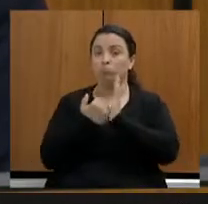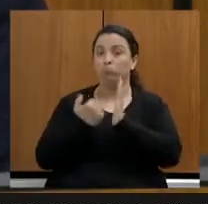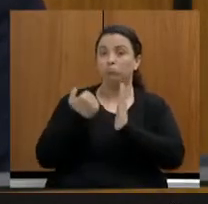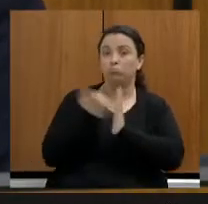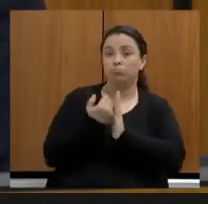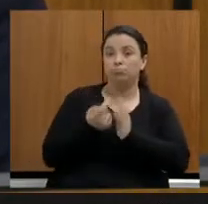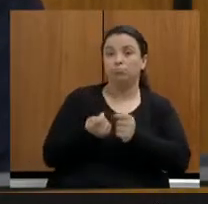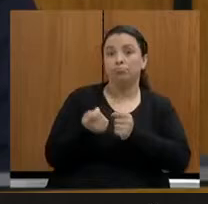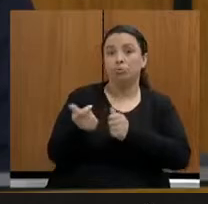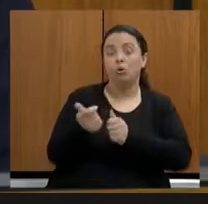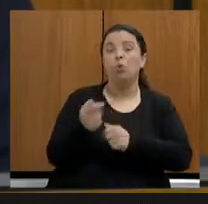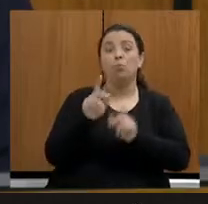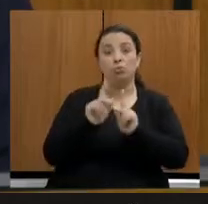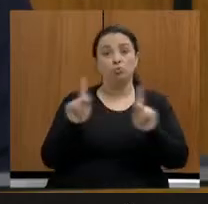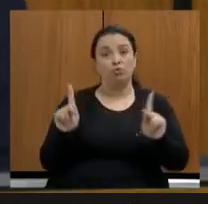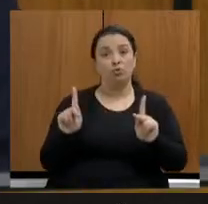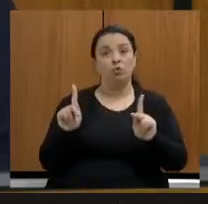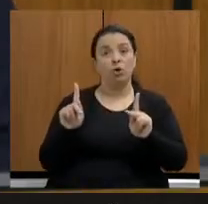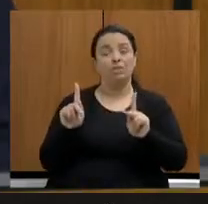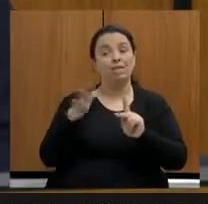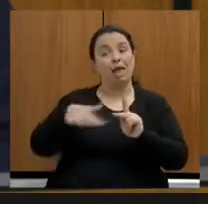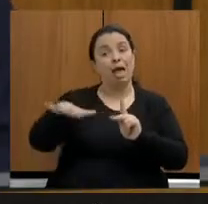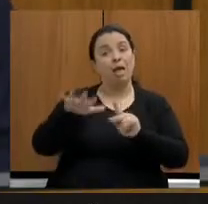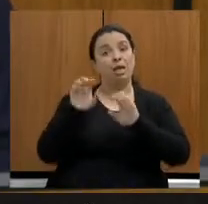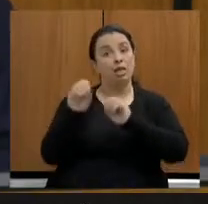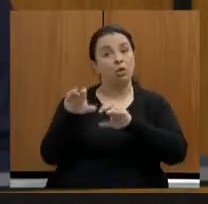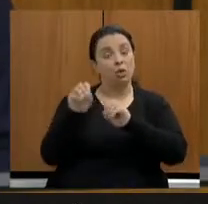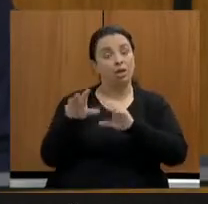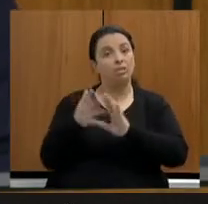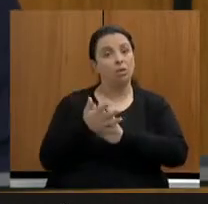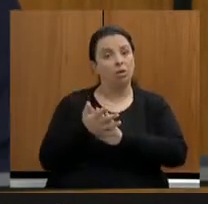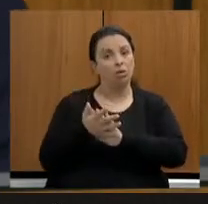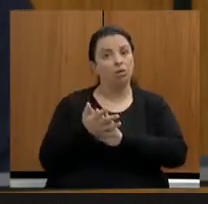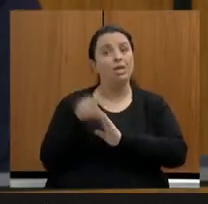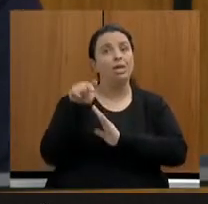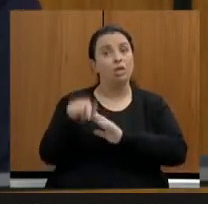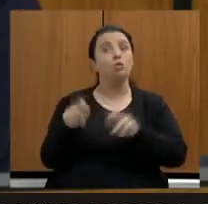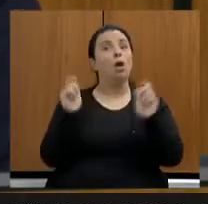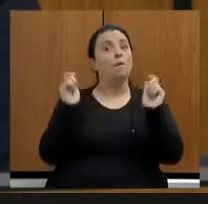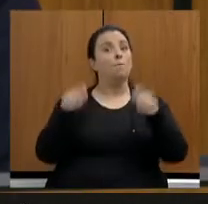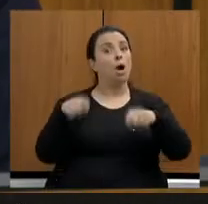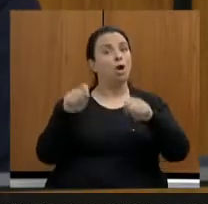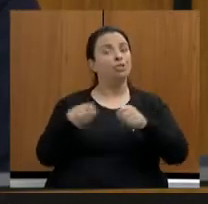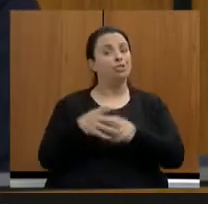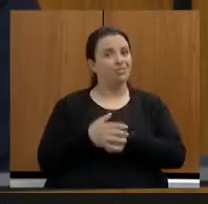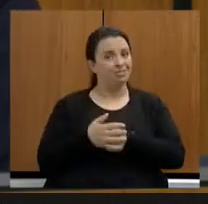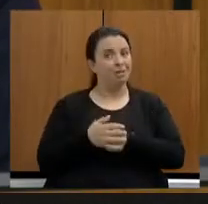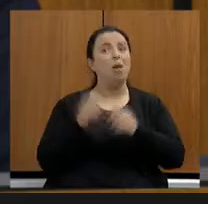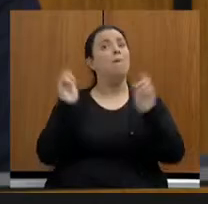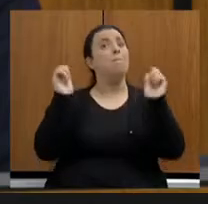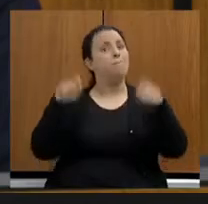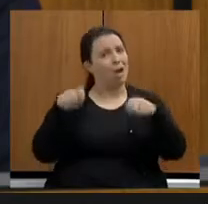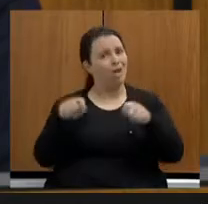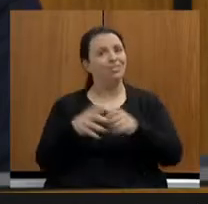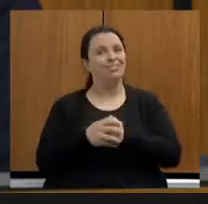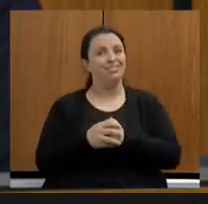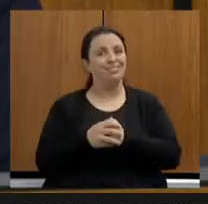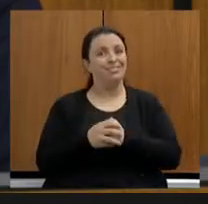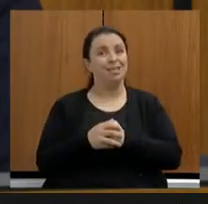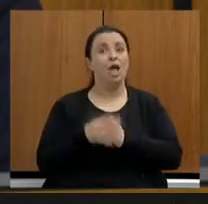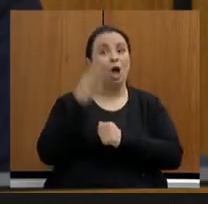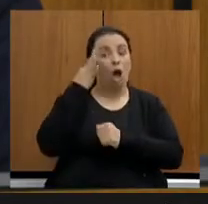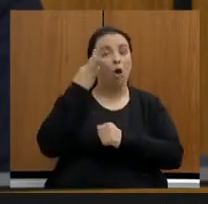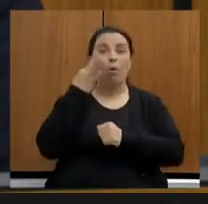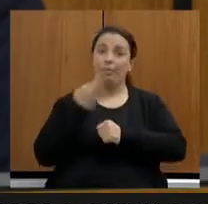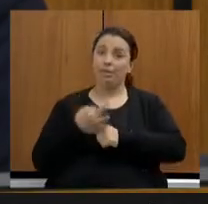isso é possível entendimento do Tribunal de Contas do Estado tô dizendo isso porque acho